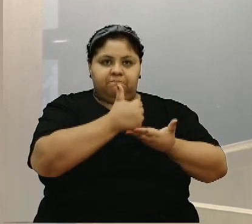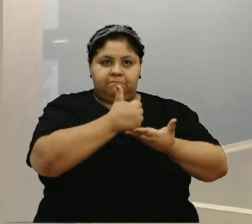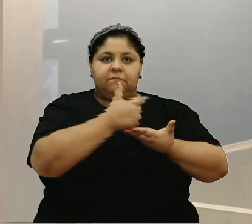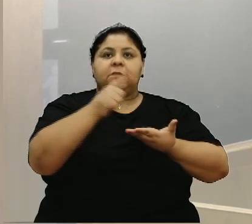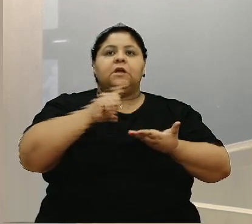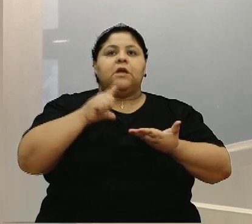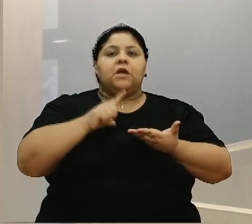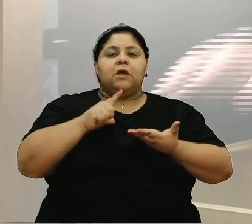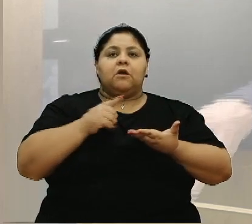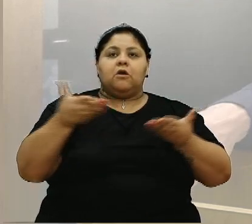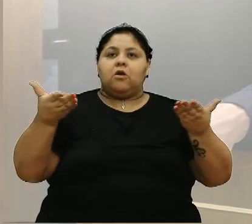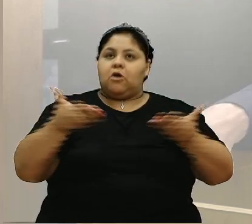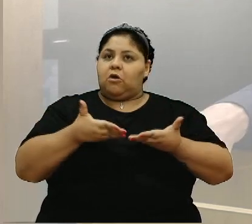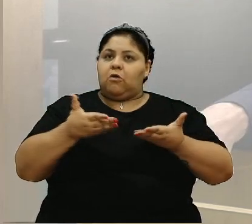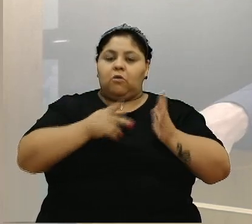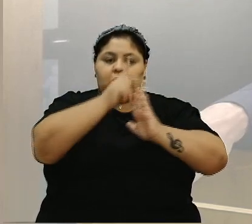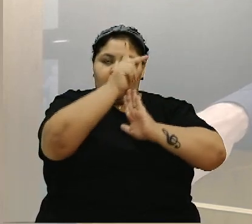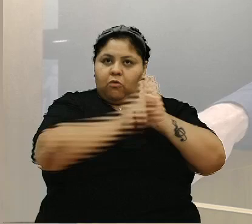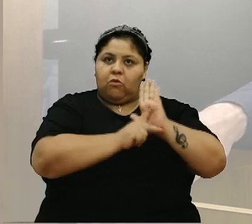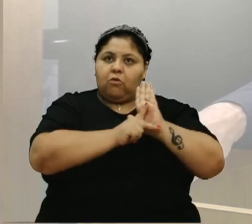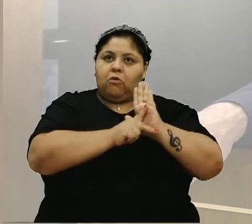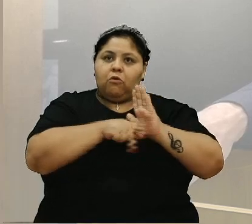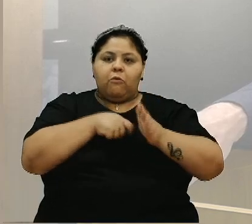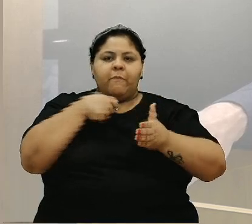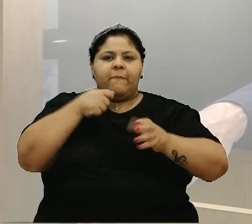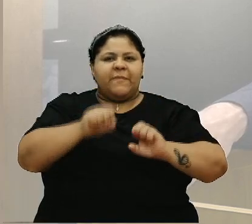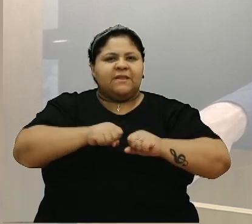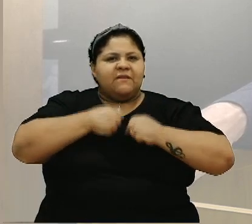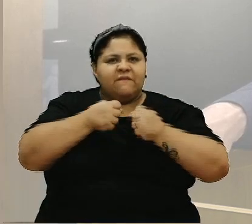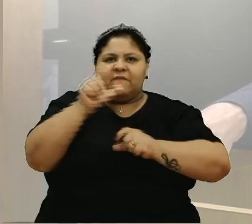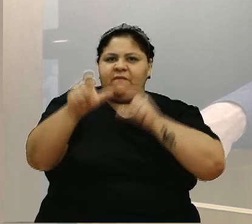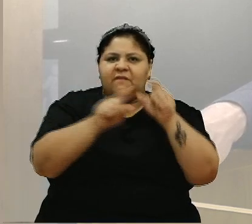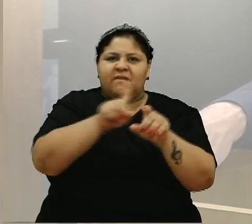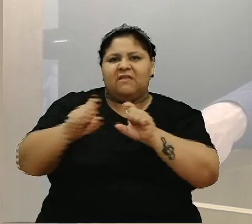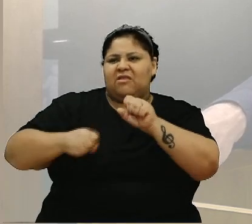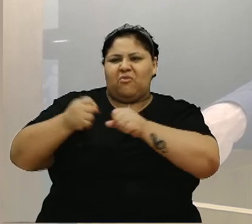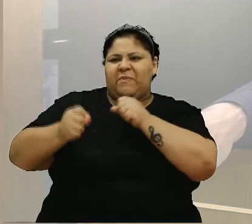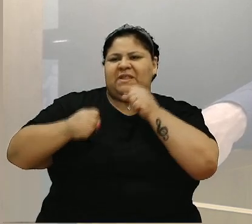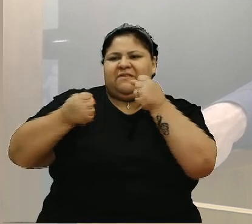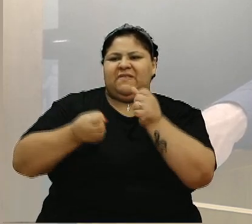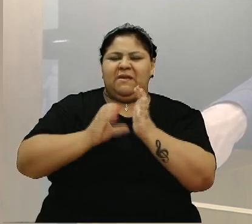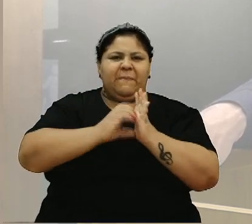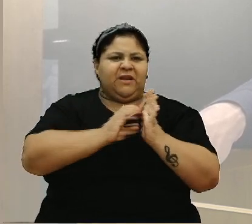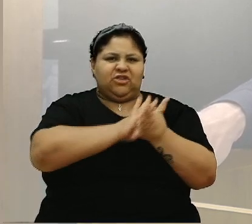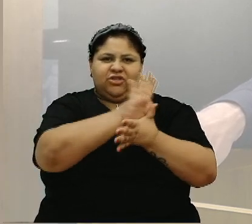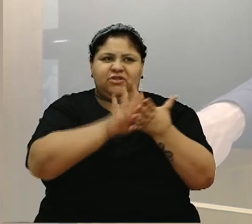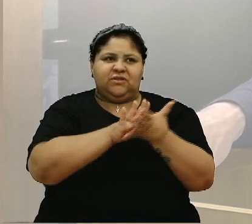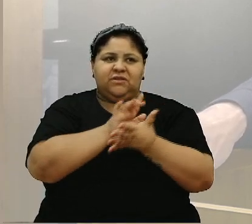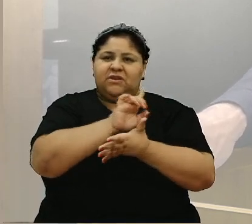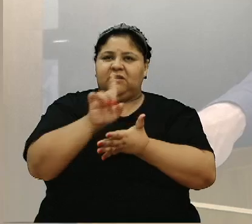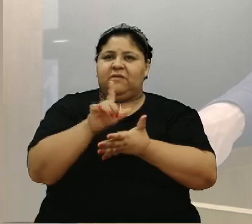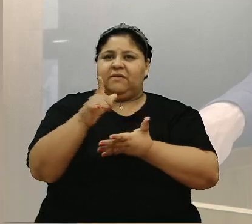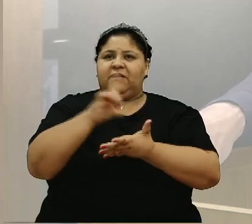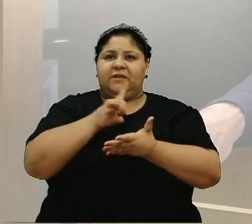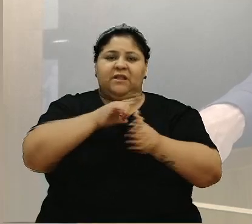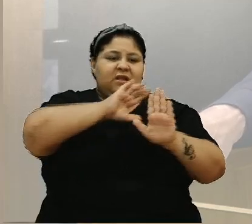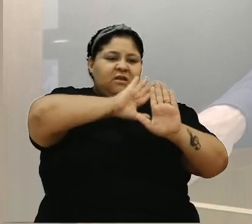estou aqui por um projeto para defender as pessoas, não é para defender partido nenhum, não é para ter